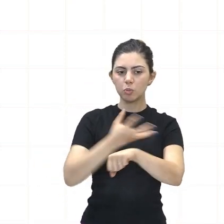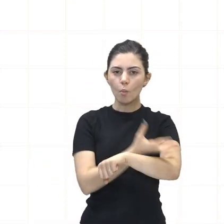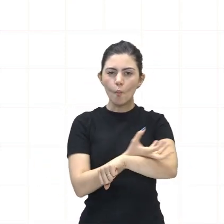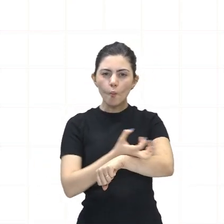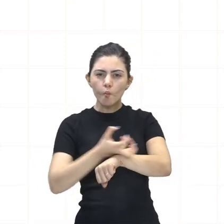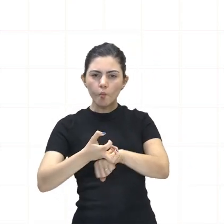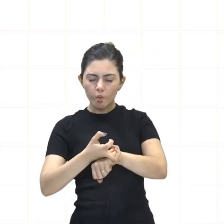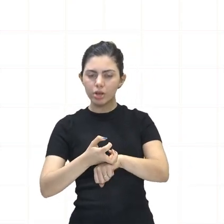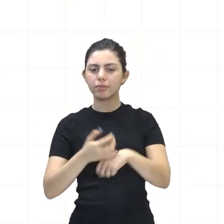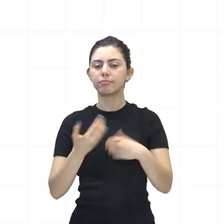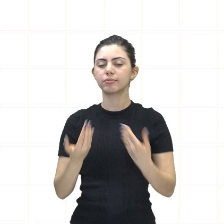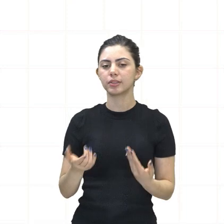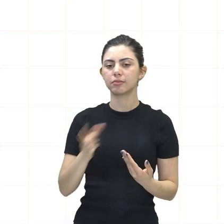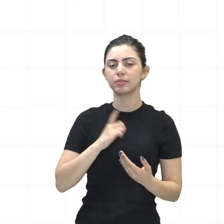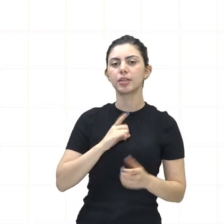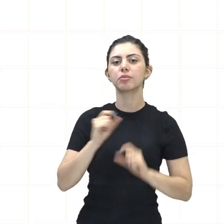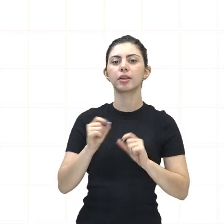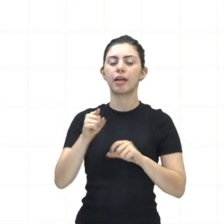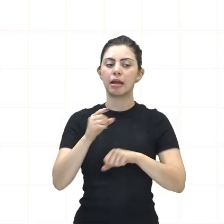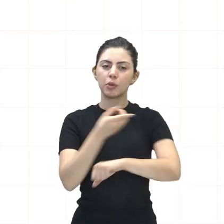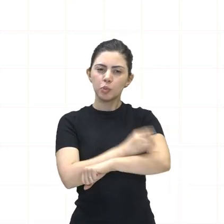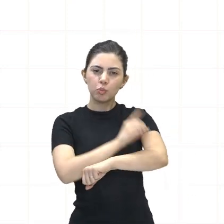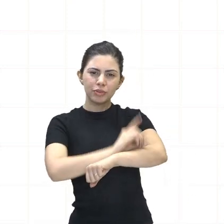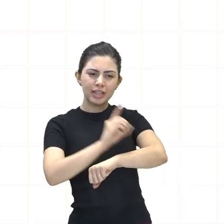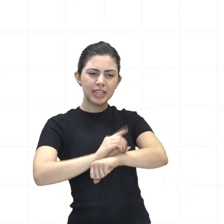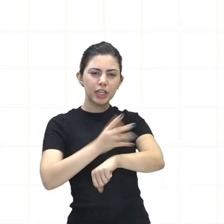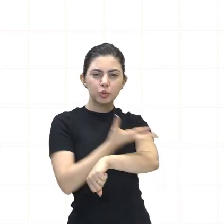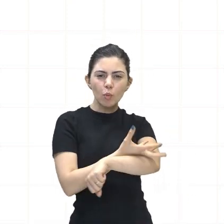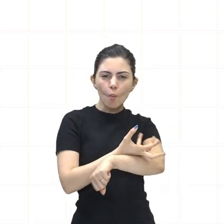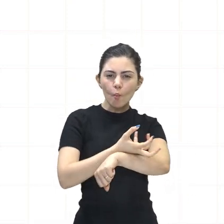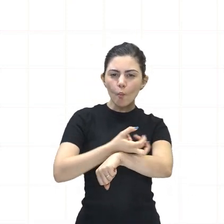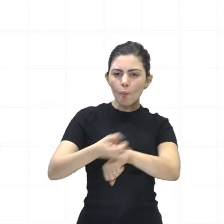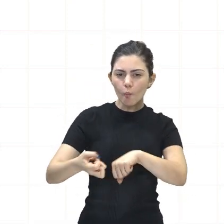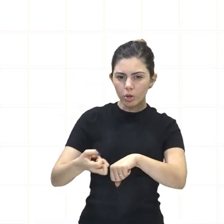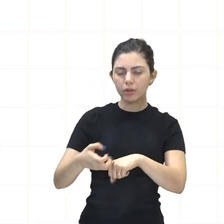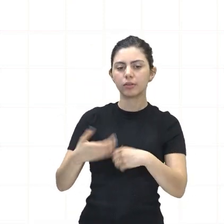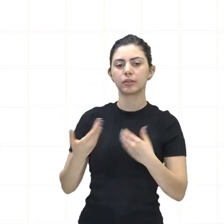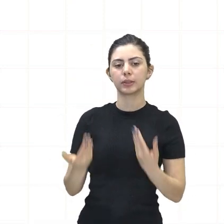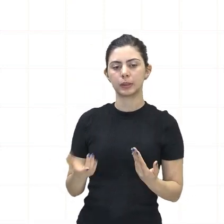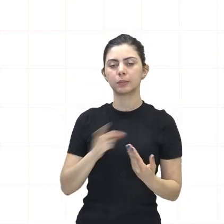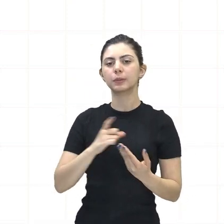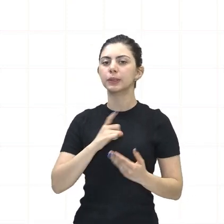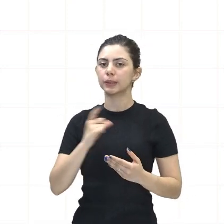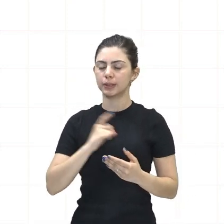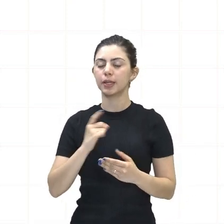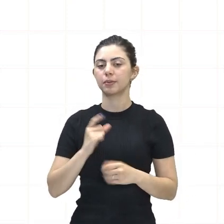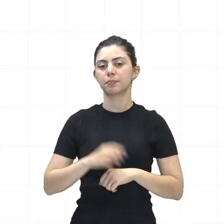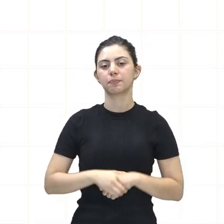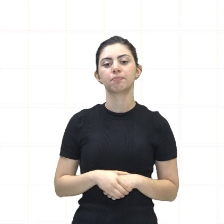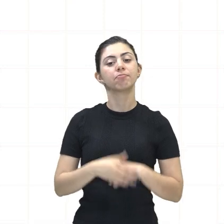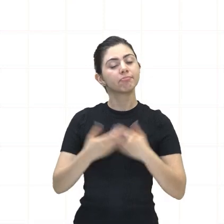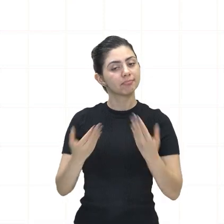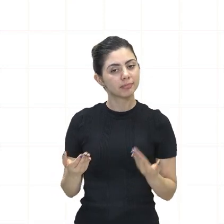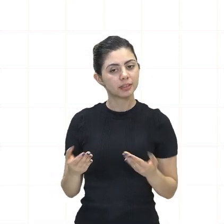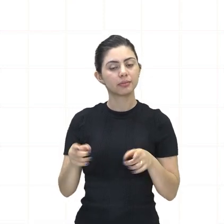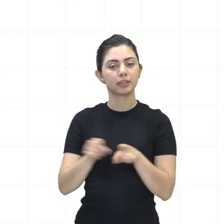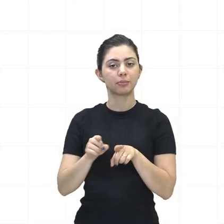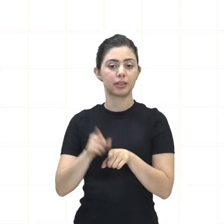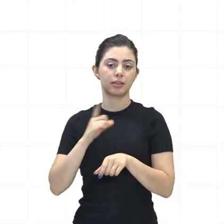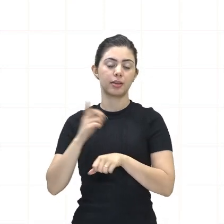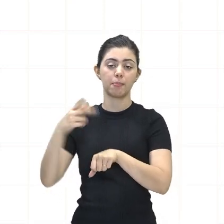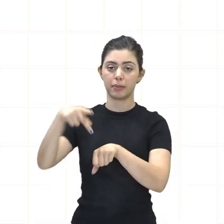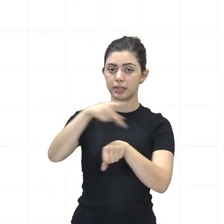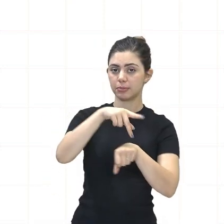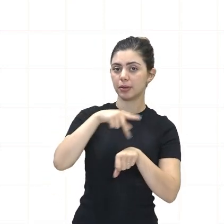temos desde o deserto do Saara, tem uma faixa de transição que a gente chama aqui de Sahel, né? E aí sim, temos aí os países